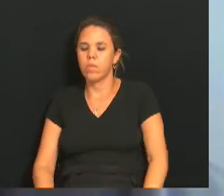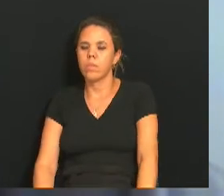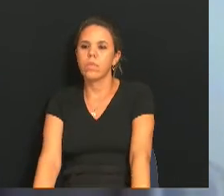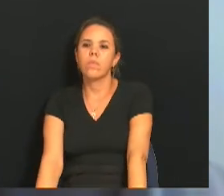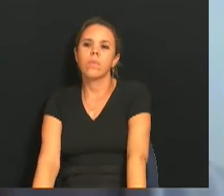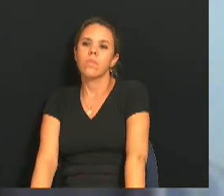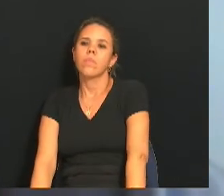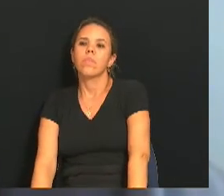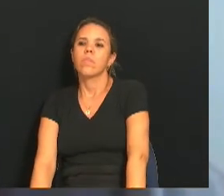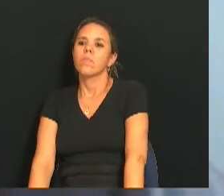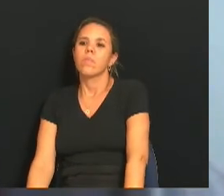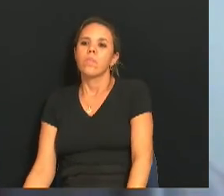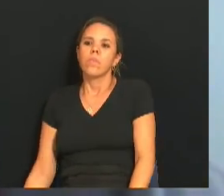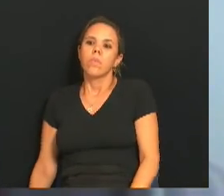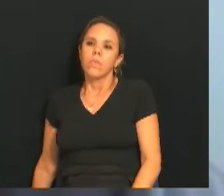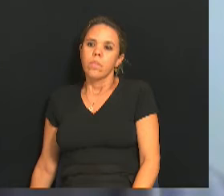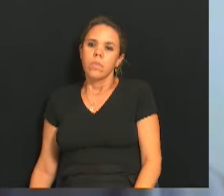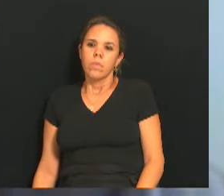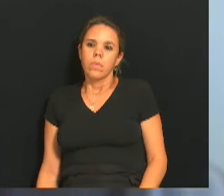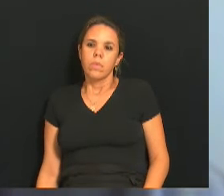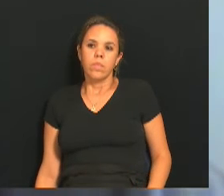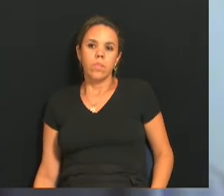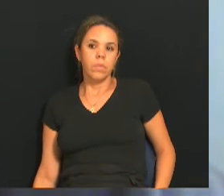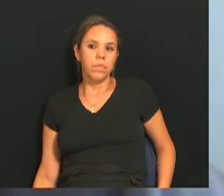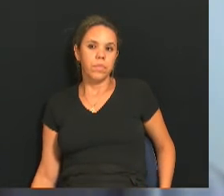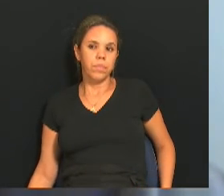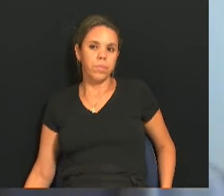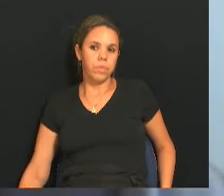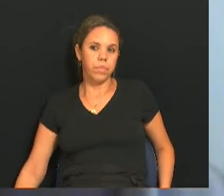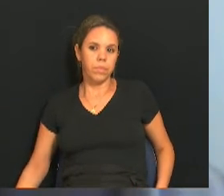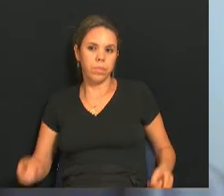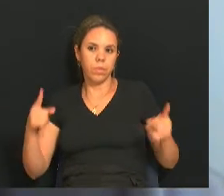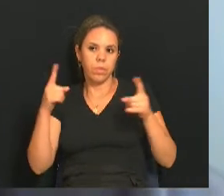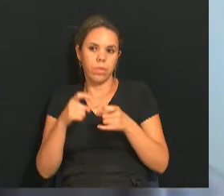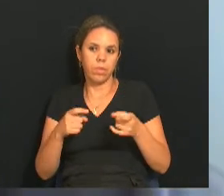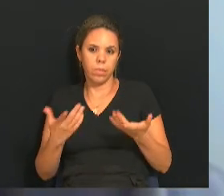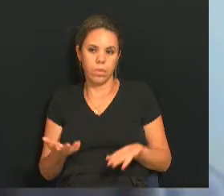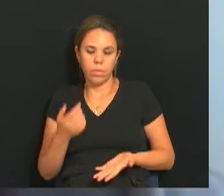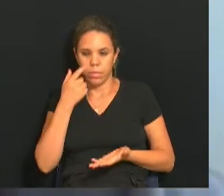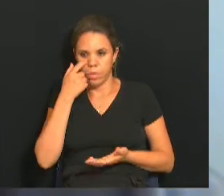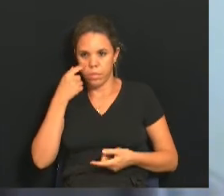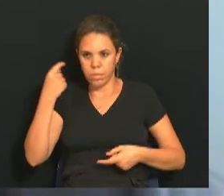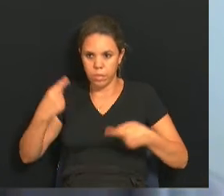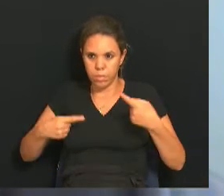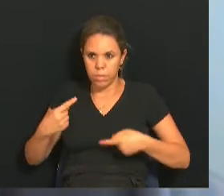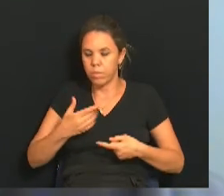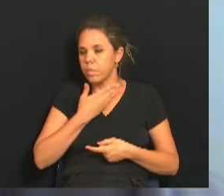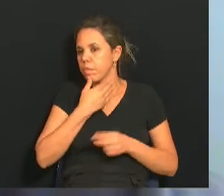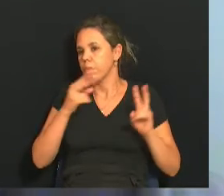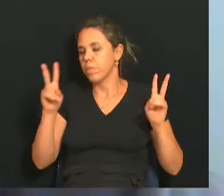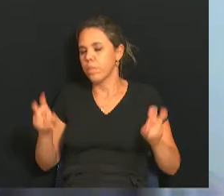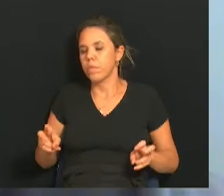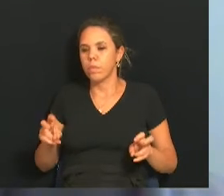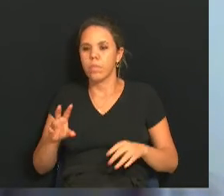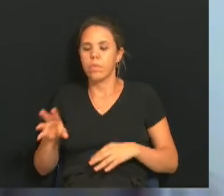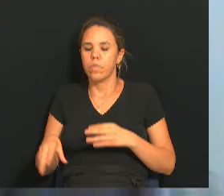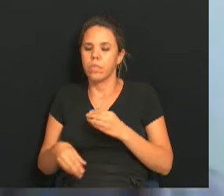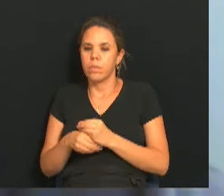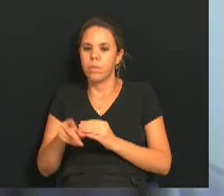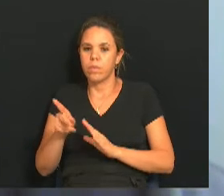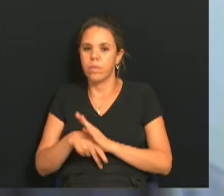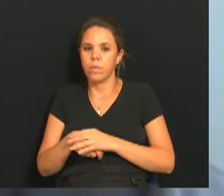Mas acho que, ainda assim, não vejo dificuldade em fazer o debate da complementação desse projeto,